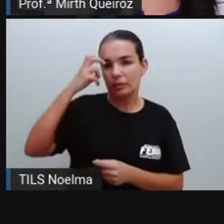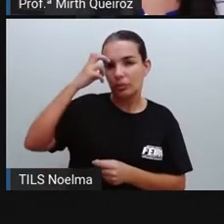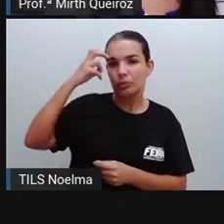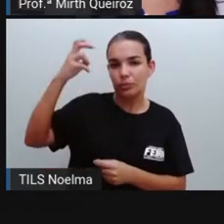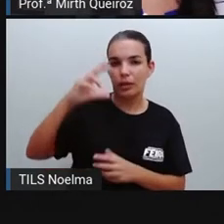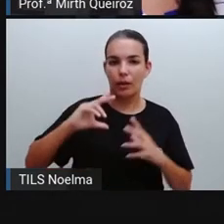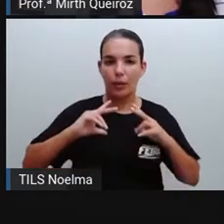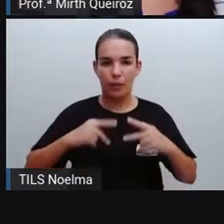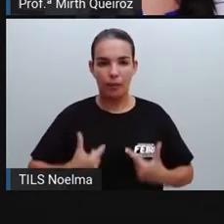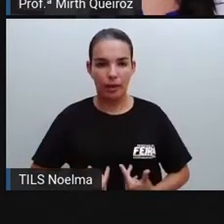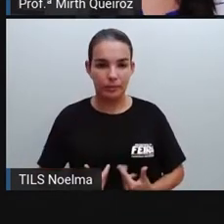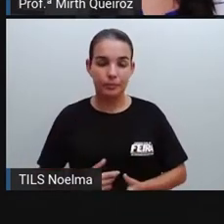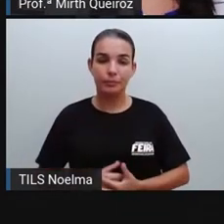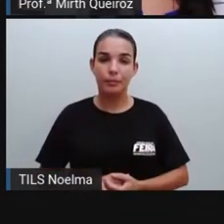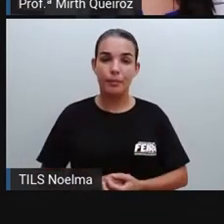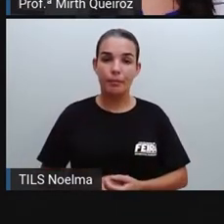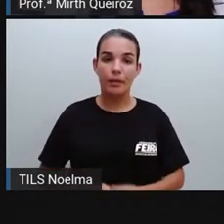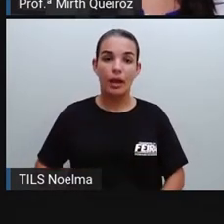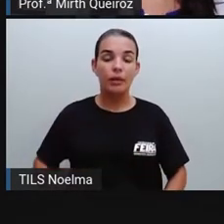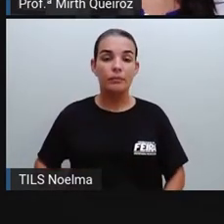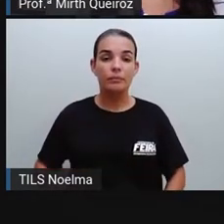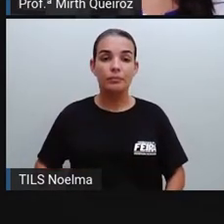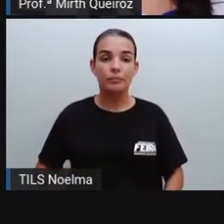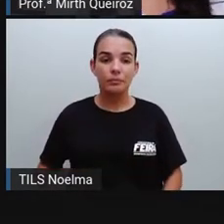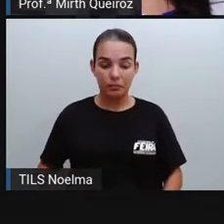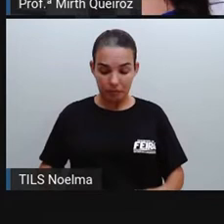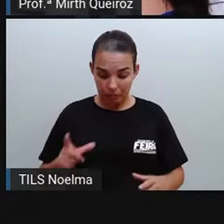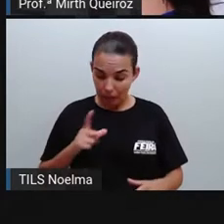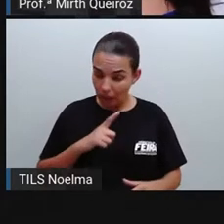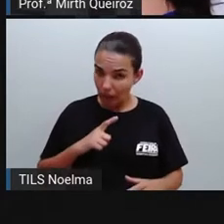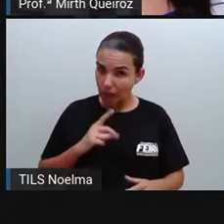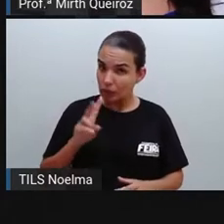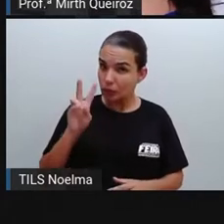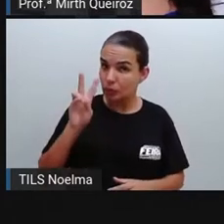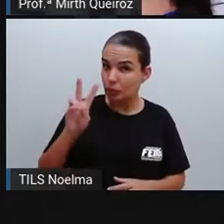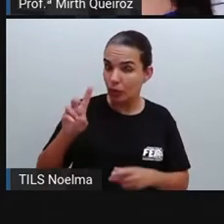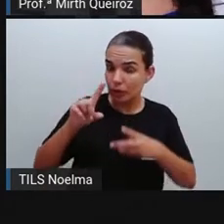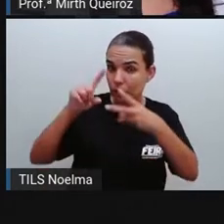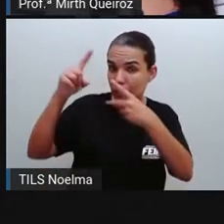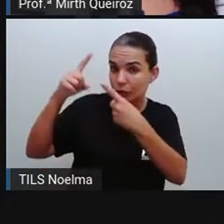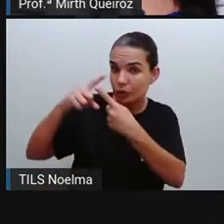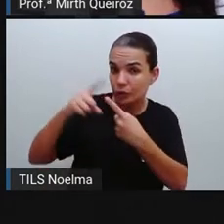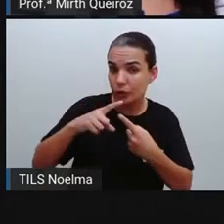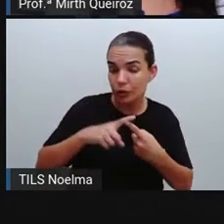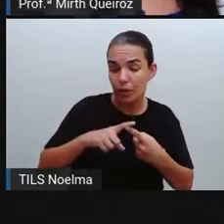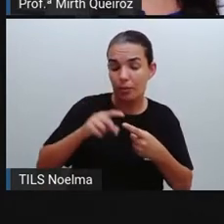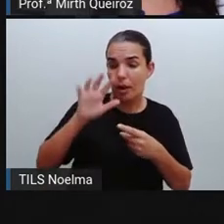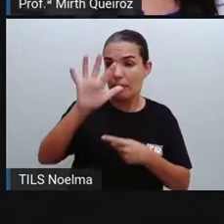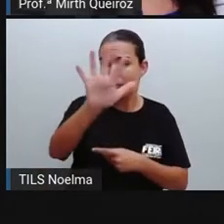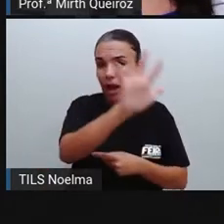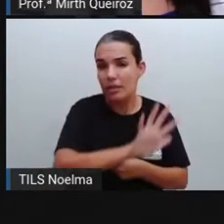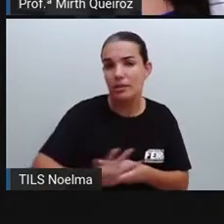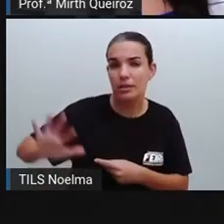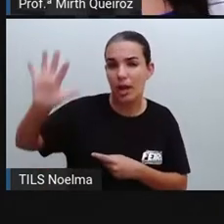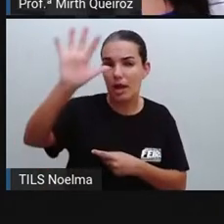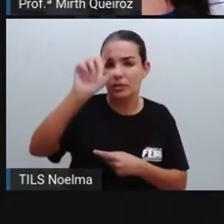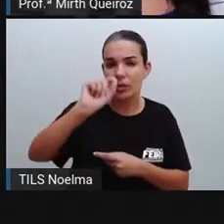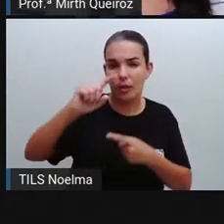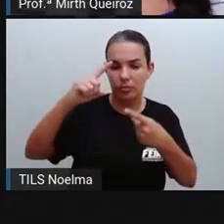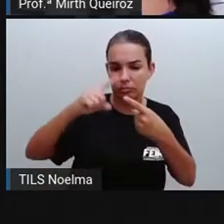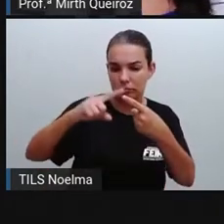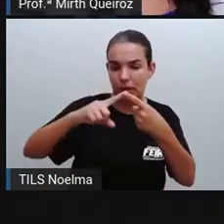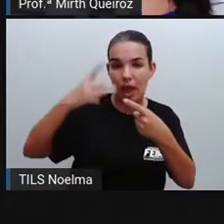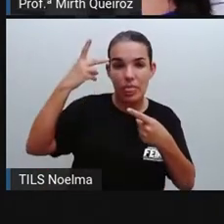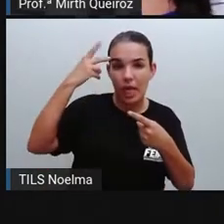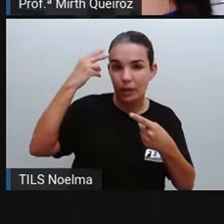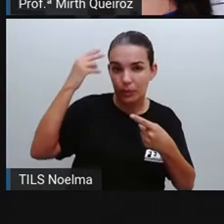humana. E existem, então, neste caso, os dois tipos de paisagens, que é a paisagem natural, onde vai se predominar aí